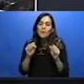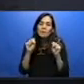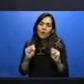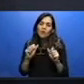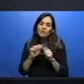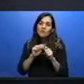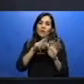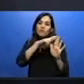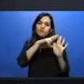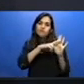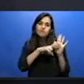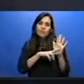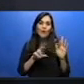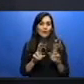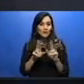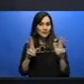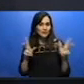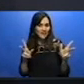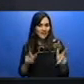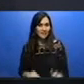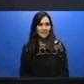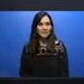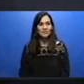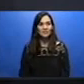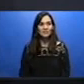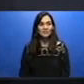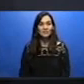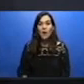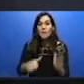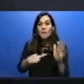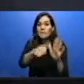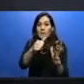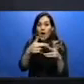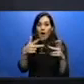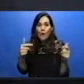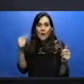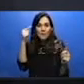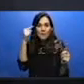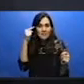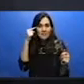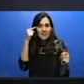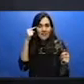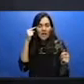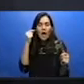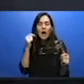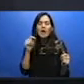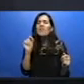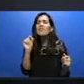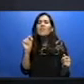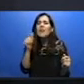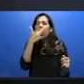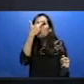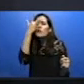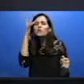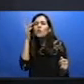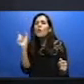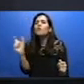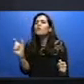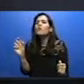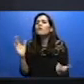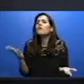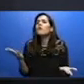diferente. E aí é esse o roteiro de trabalho. Então, a primeira coisa que você vai pensar é no público-alvo. Quem será que vai